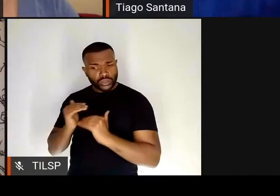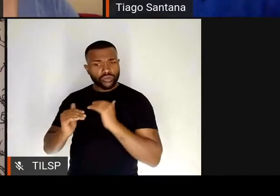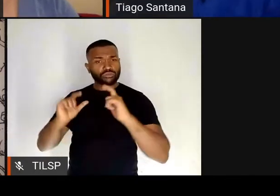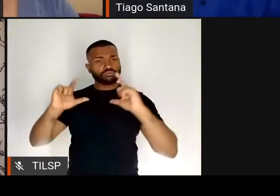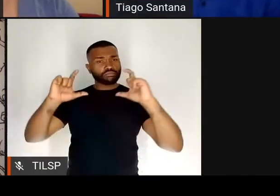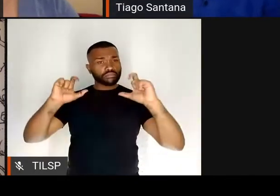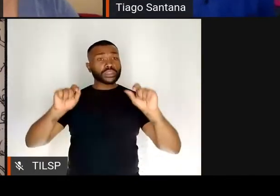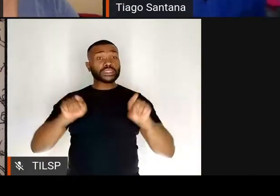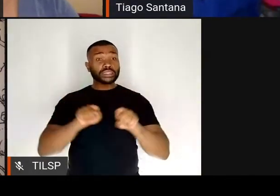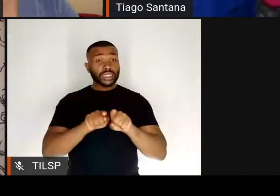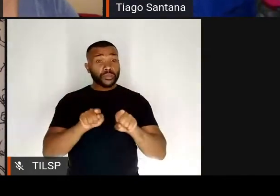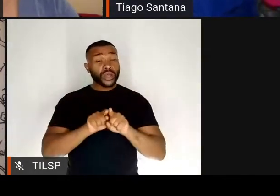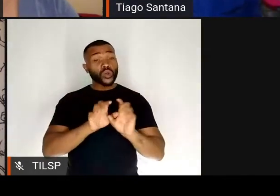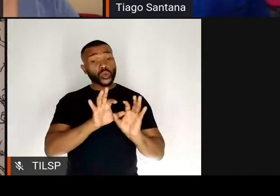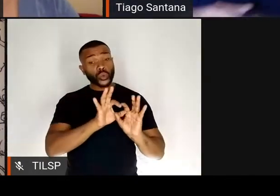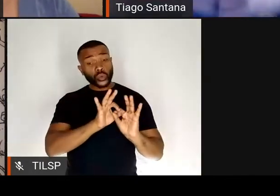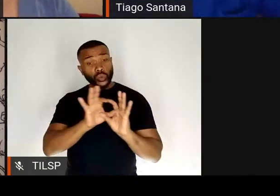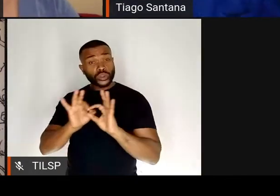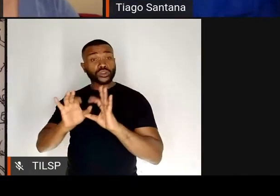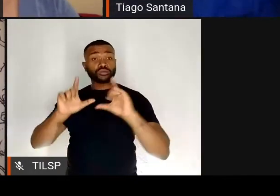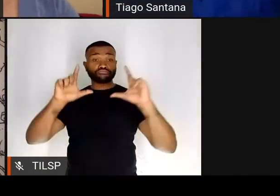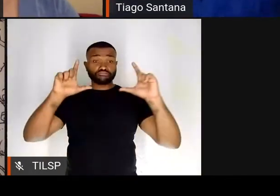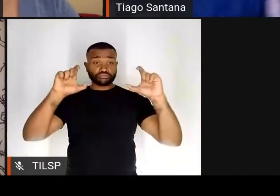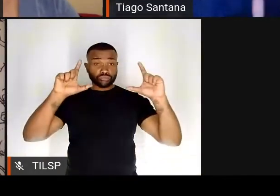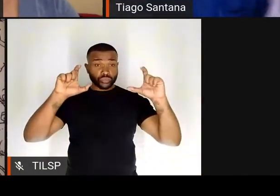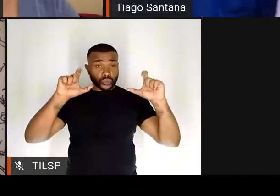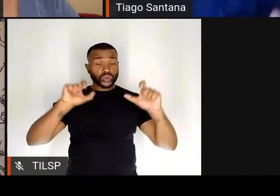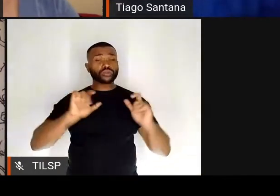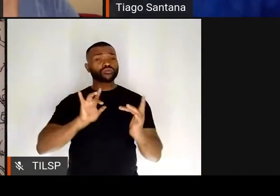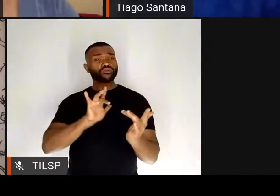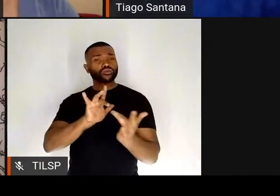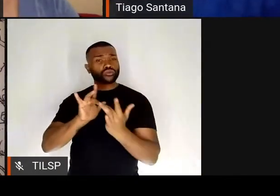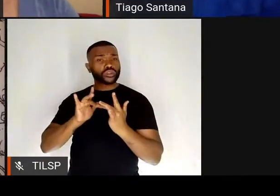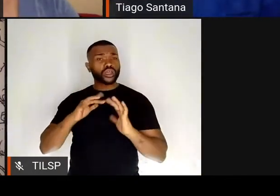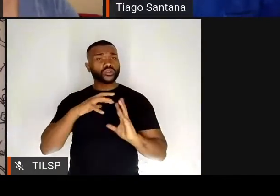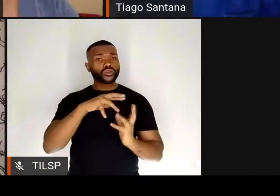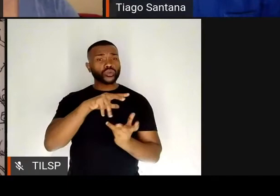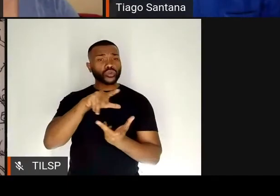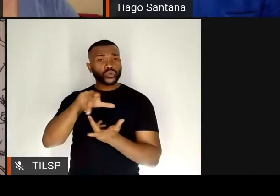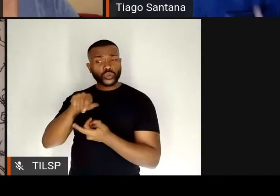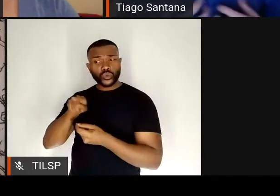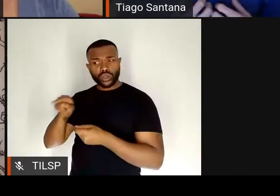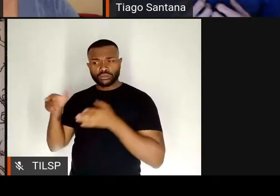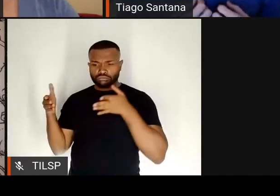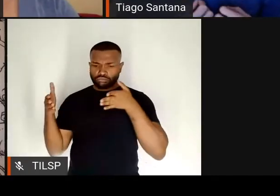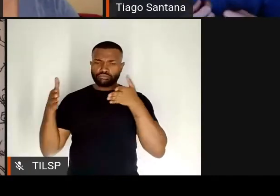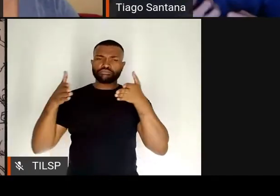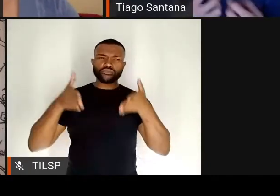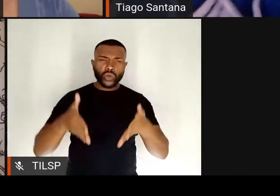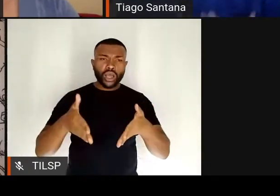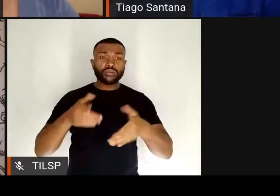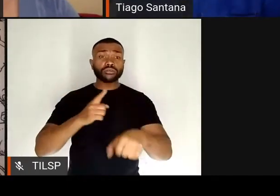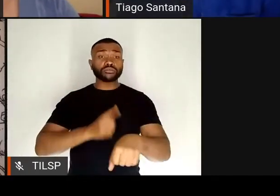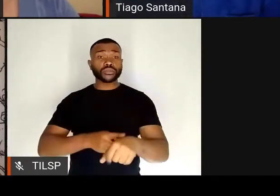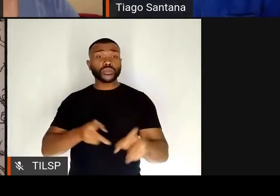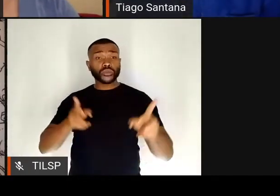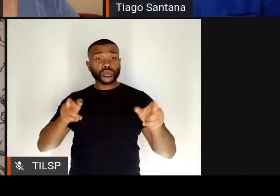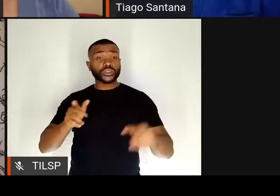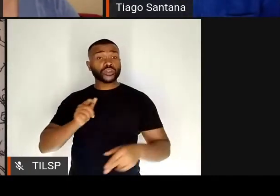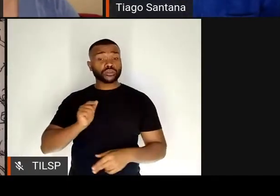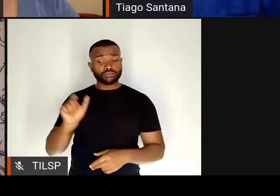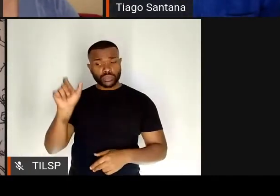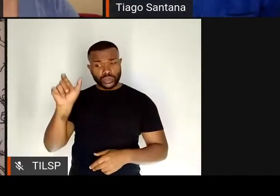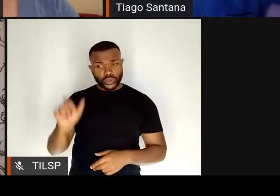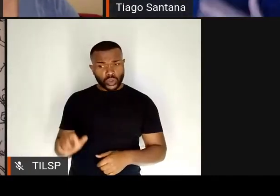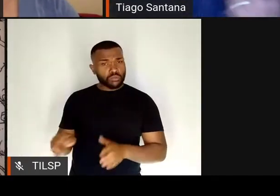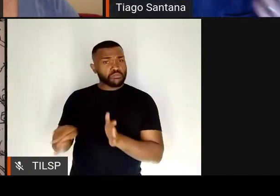contexto, eu digo, da fotografia e das relações do mundo, né? Ele era antenado nisso, mas, ao mesmo tempo, ele tinha uma personalidade muito própria.